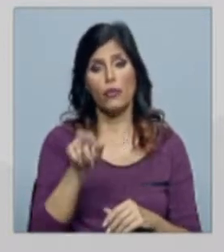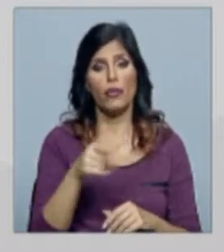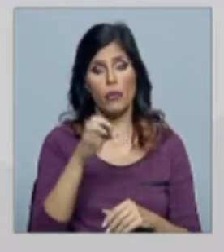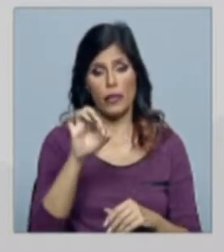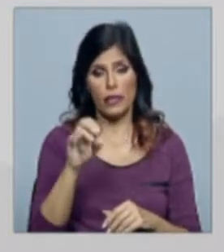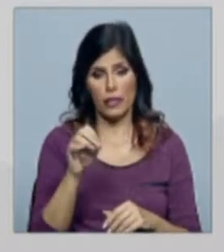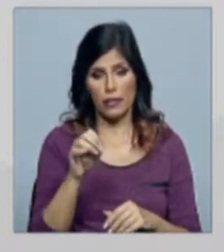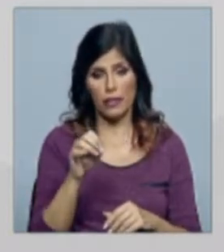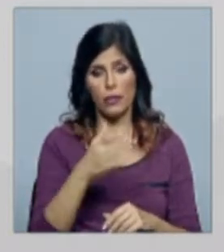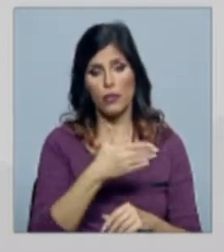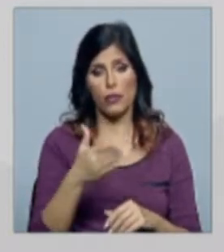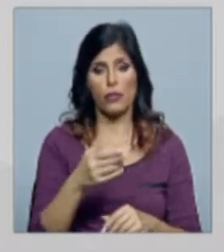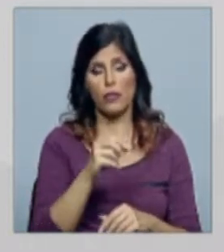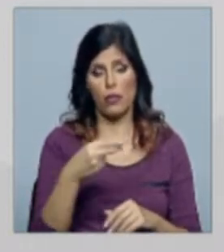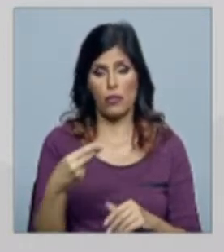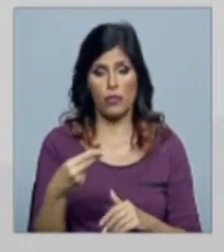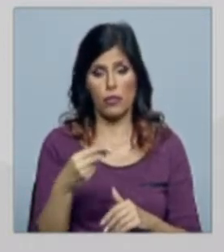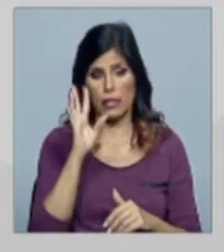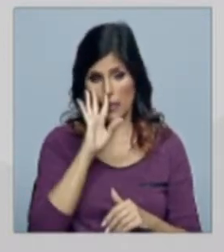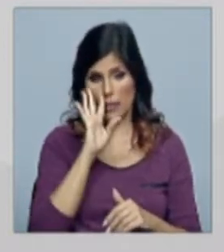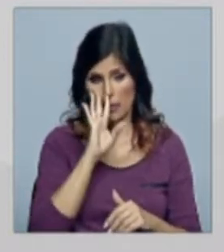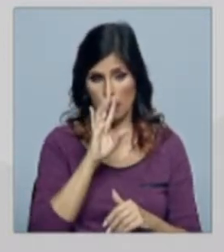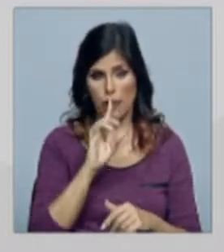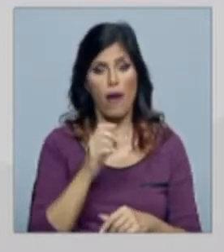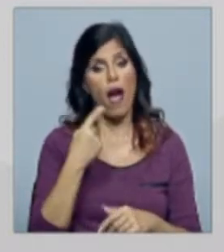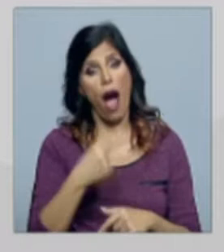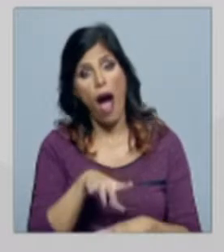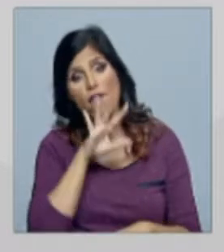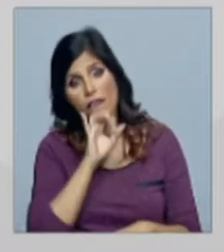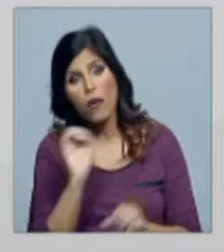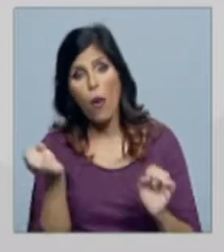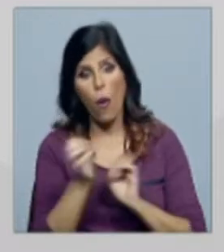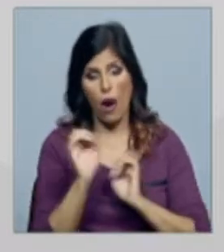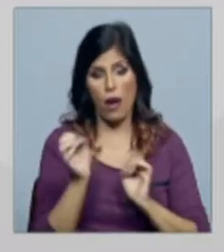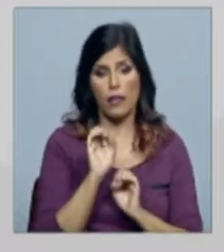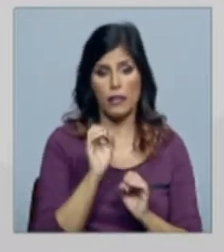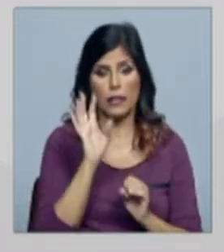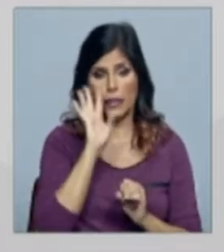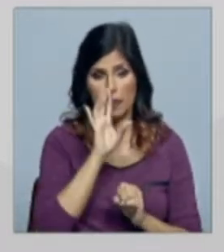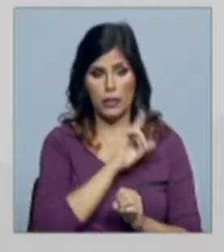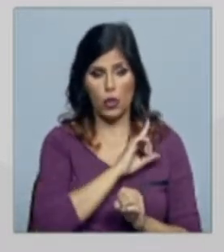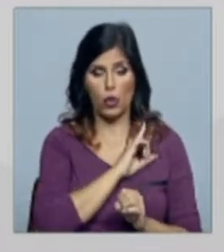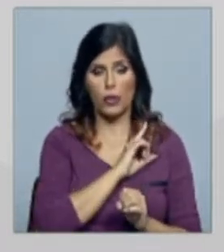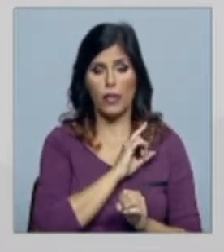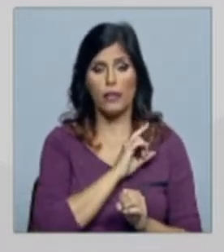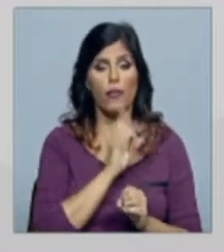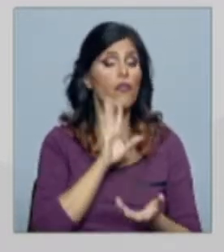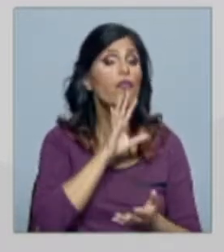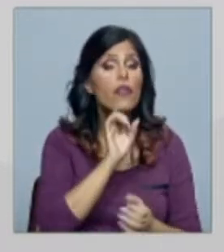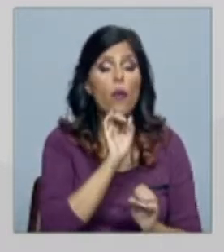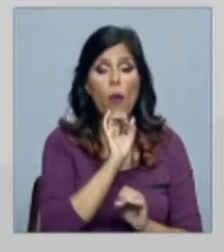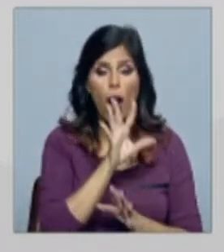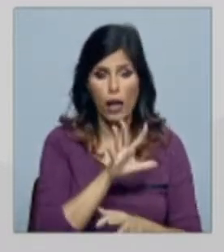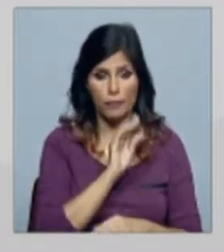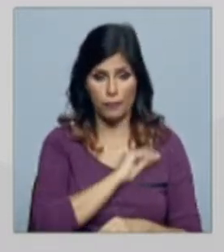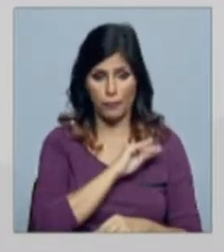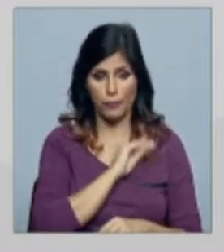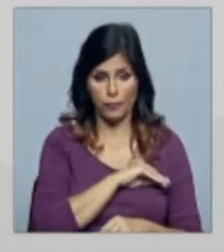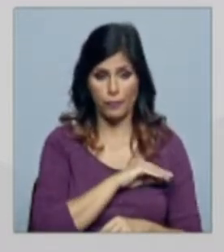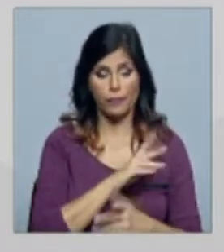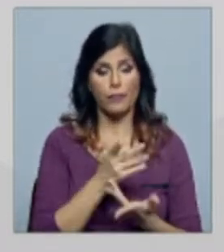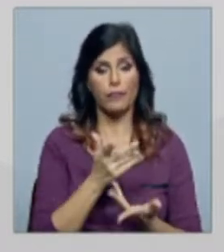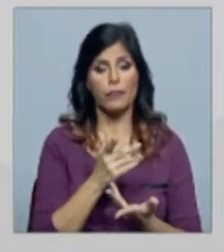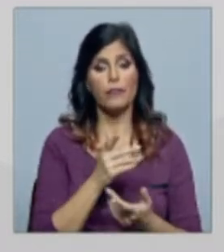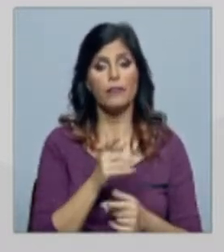81 se estiver ou não filhos no caso de um solteiros e Independentes o ganho mensal de